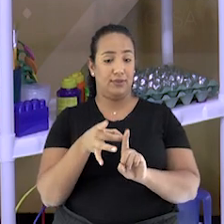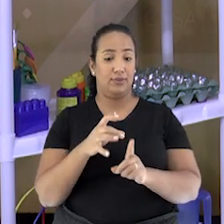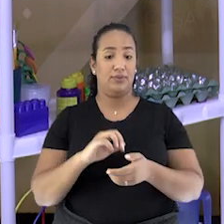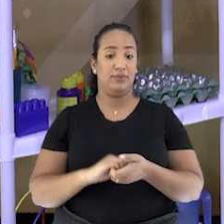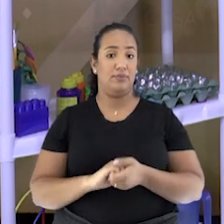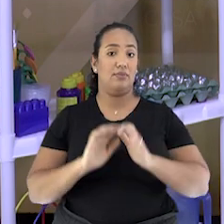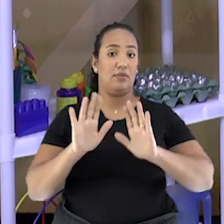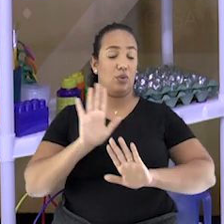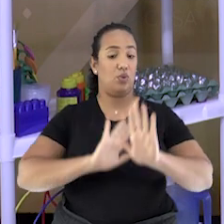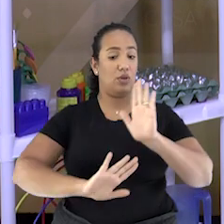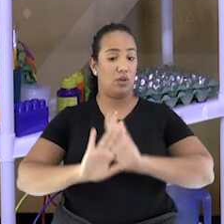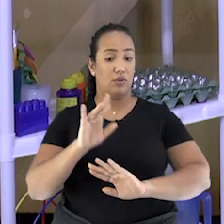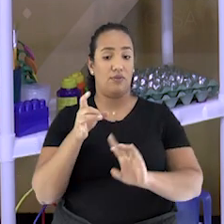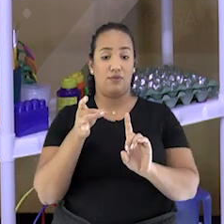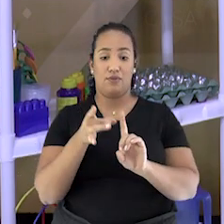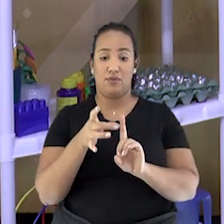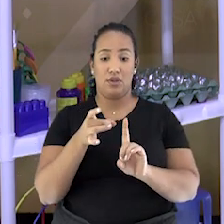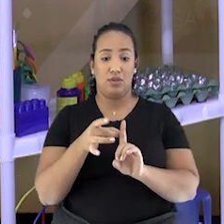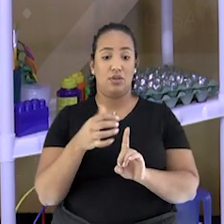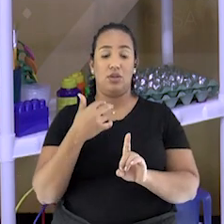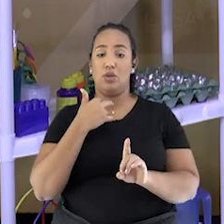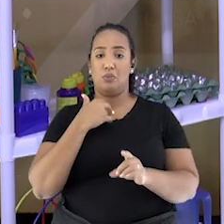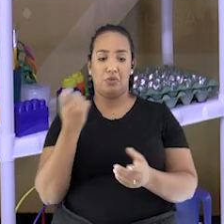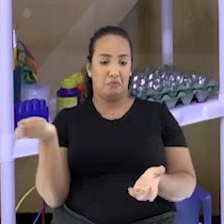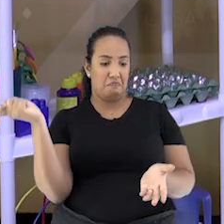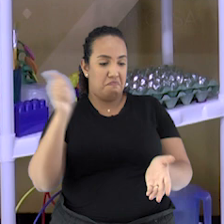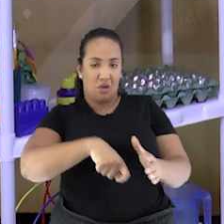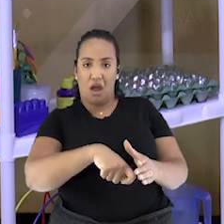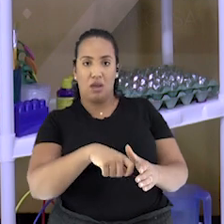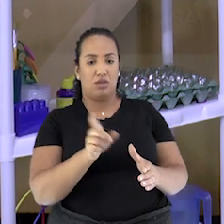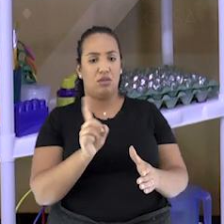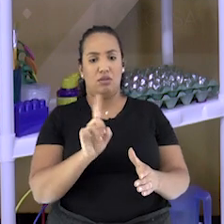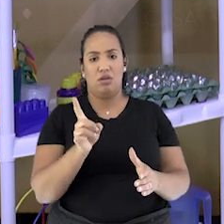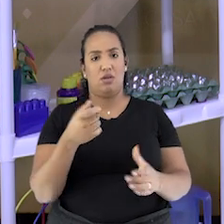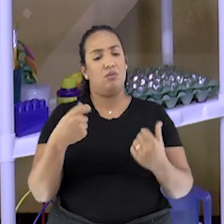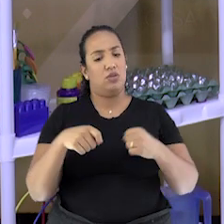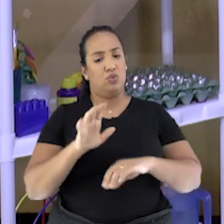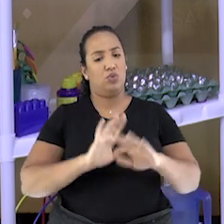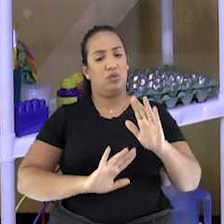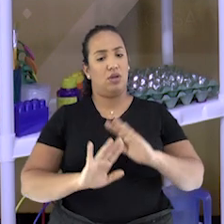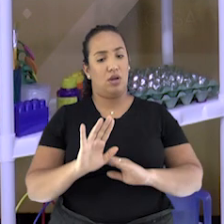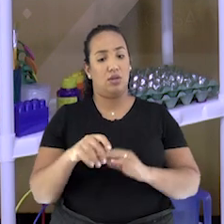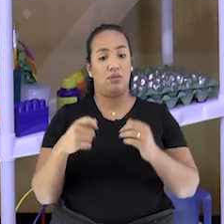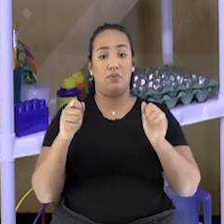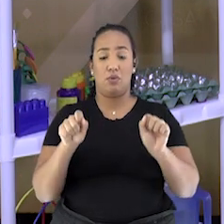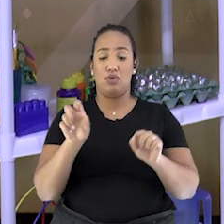sacola. Vocês podem utilizar um recipiente para colocar eles como